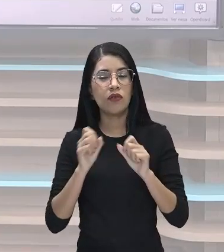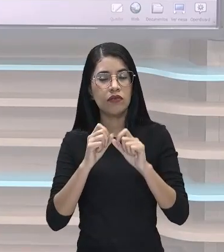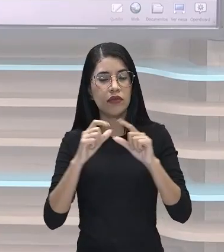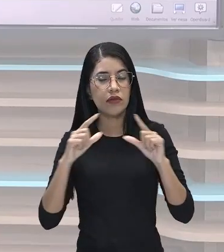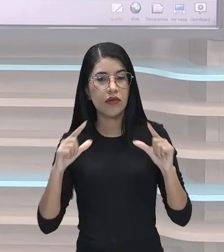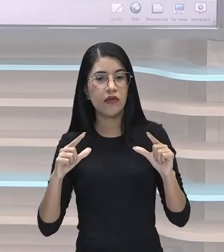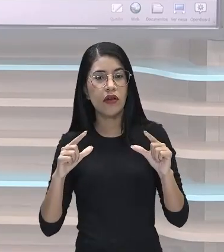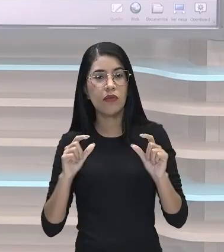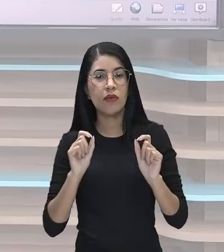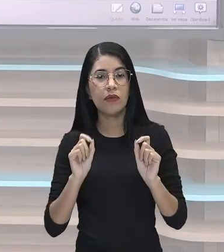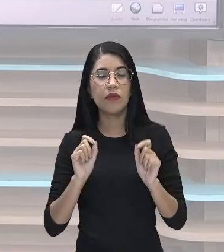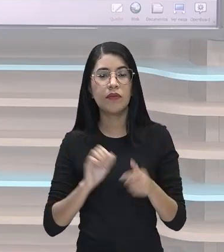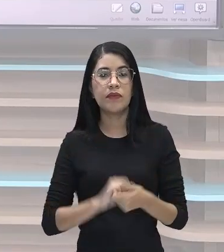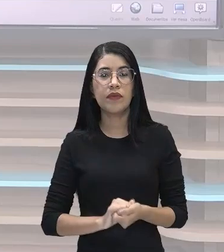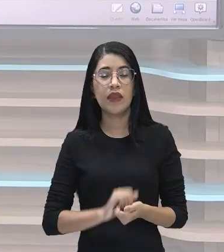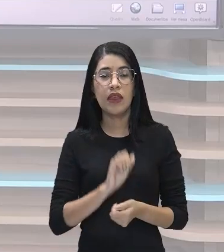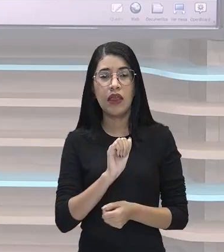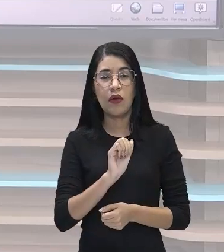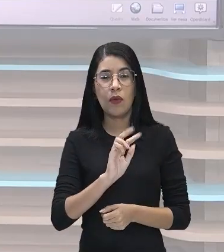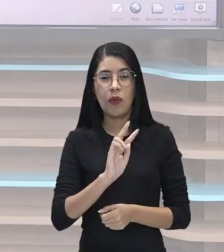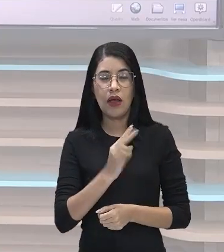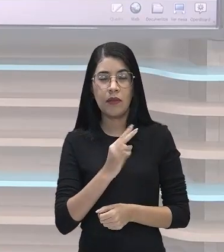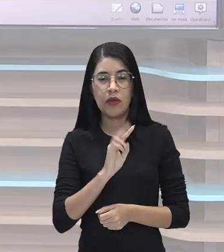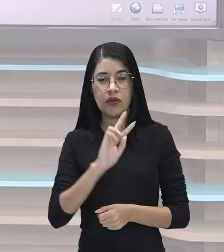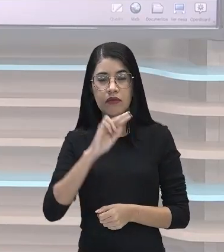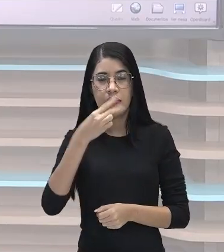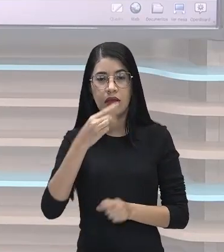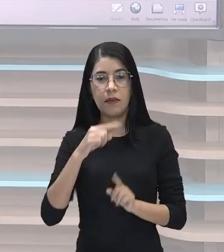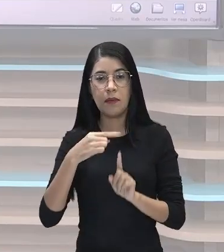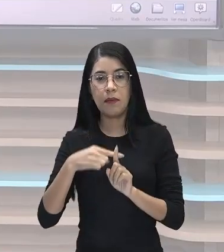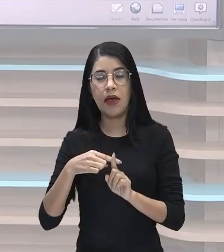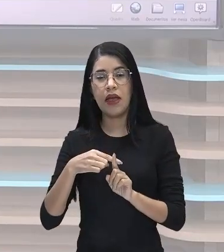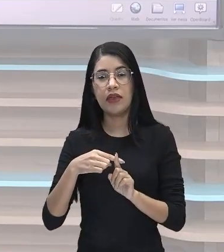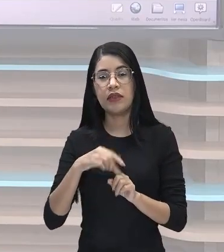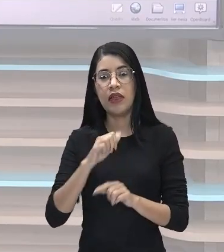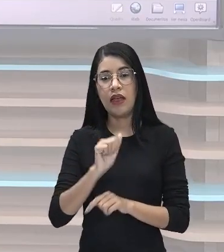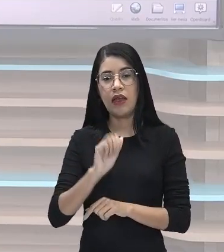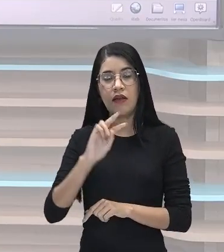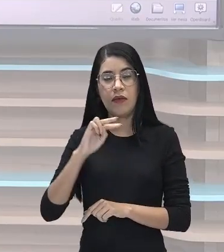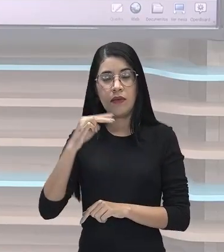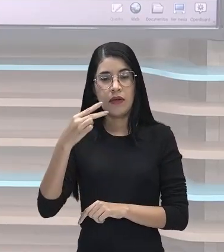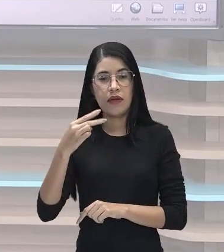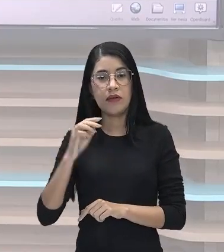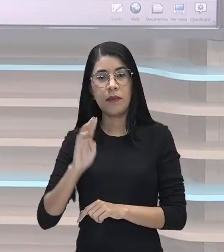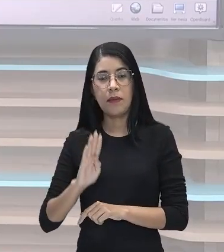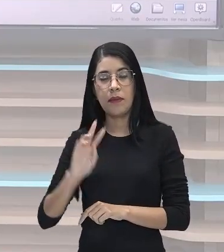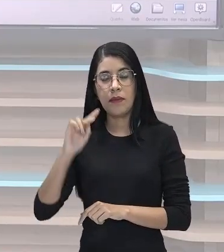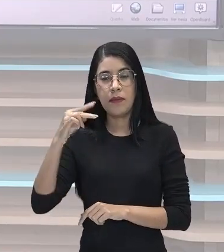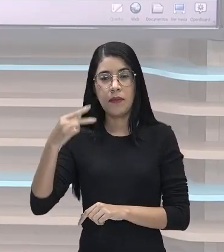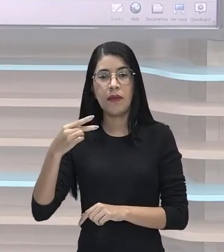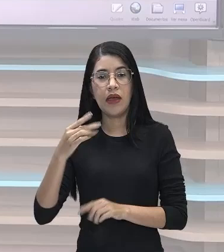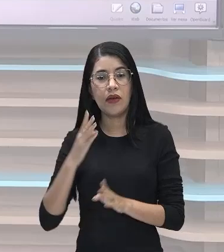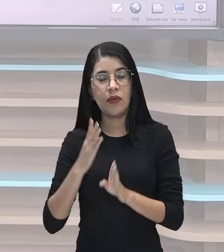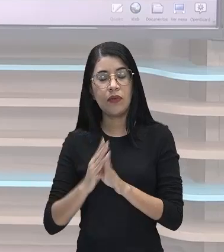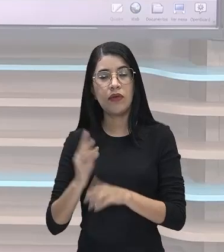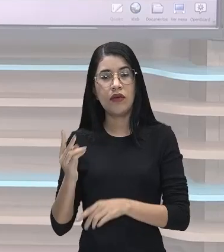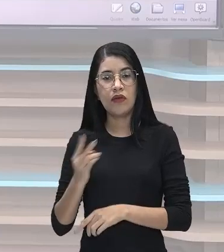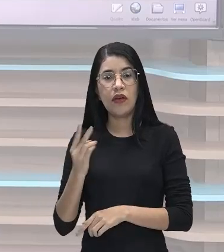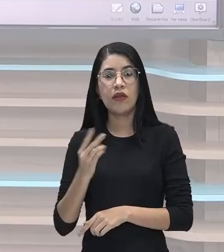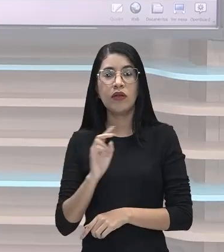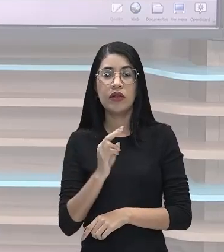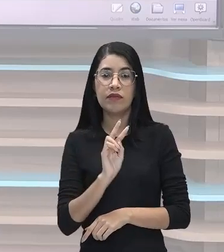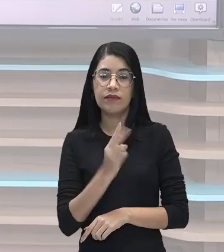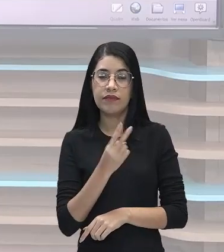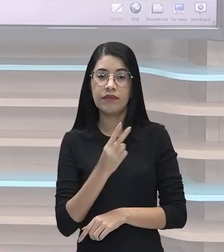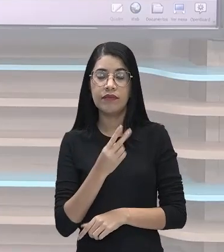né, que diz que hipotenusa ao quadrado é igual a cateto ao quadrado mais cateto ao quadrado, e aí eu descobri a terceira medida, que era a medida da